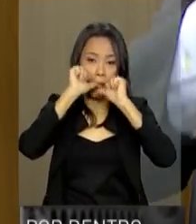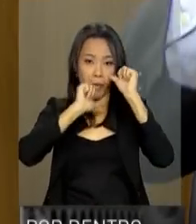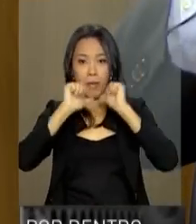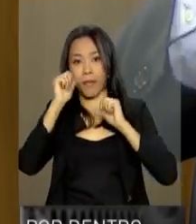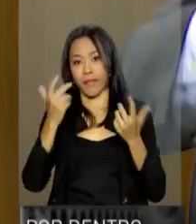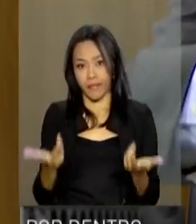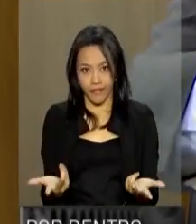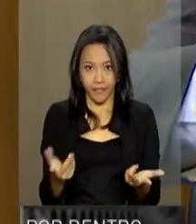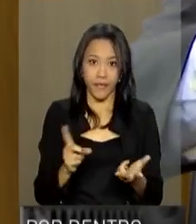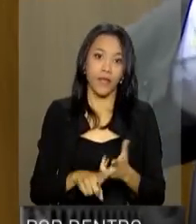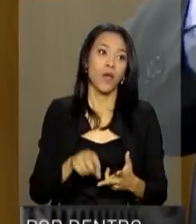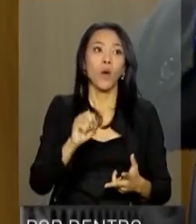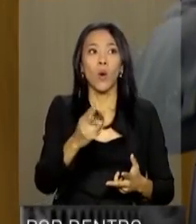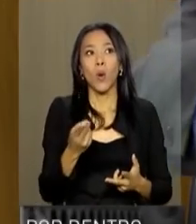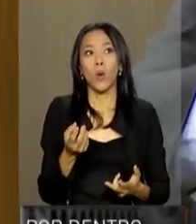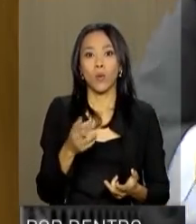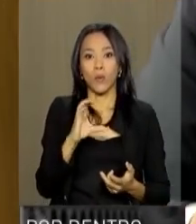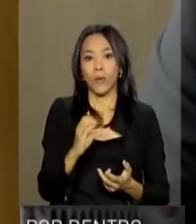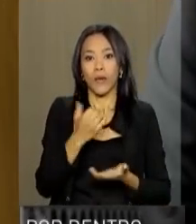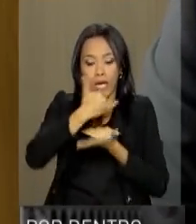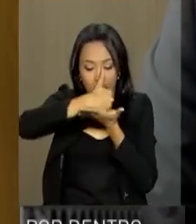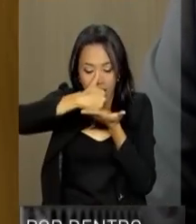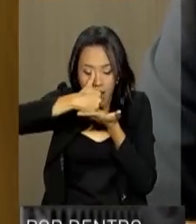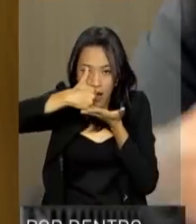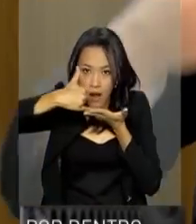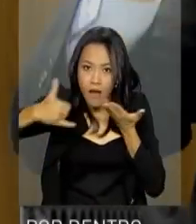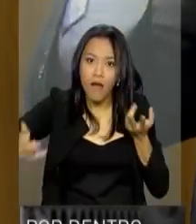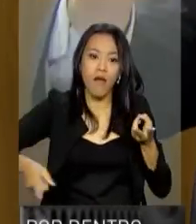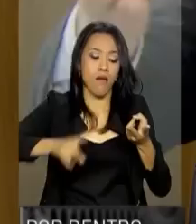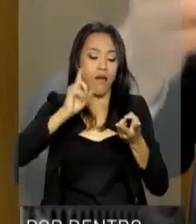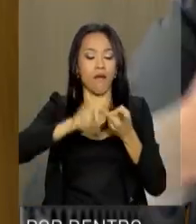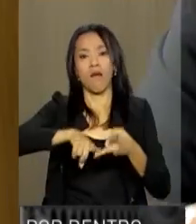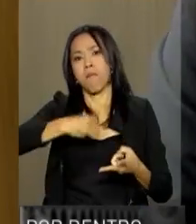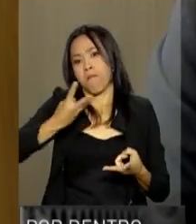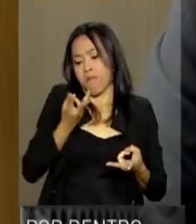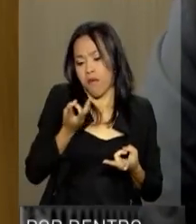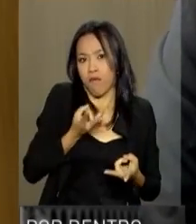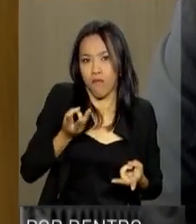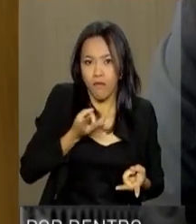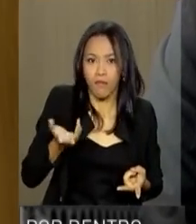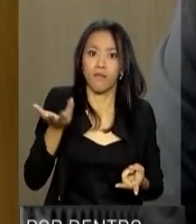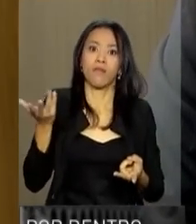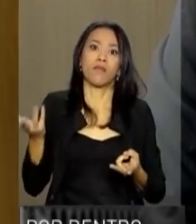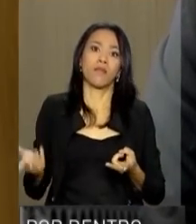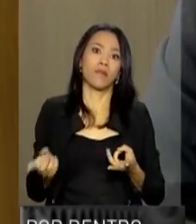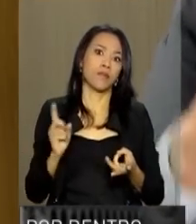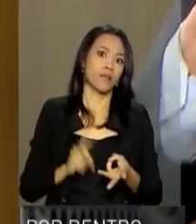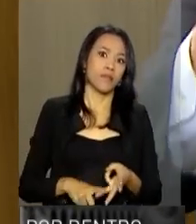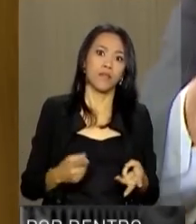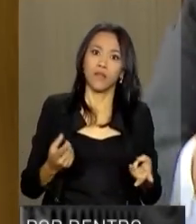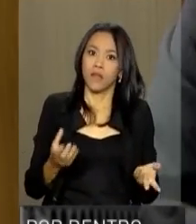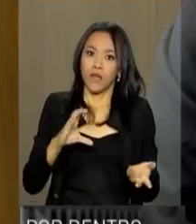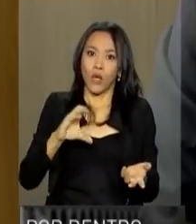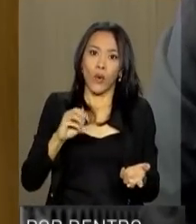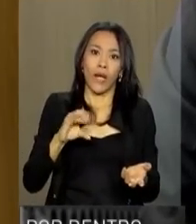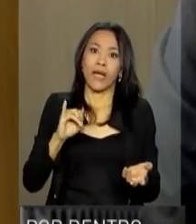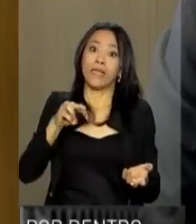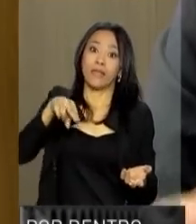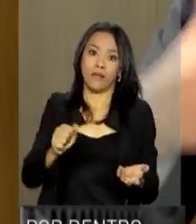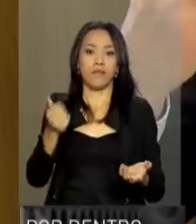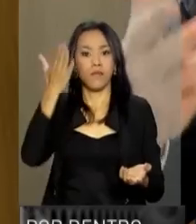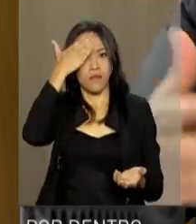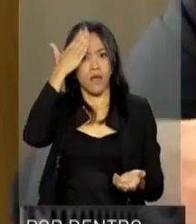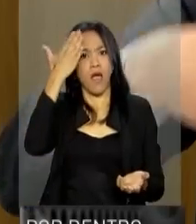dependente química de crack quem tem alguém dependente químico de maconha quem tem alguém dependente dependente químico de cocaína sabe que eu estou falando